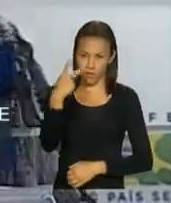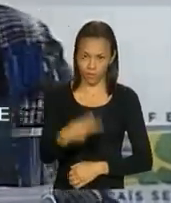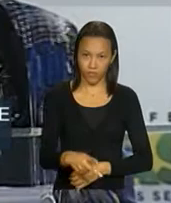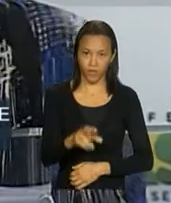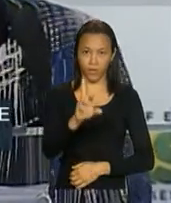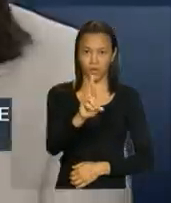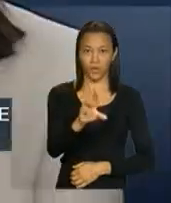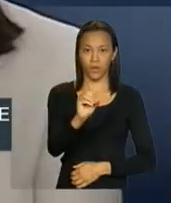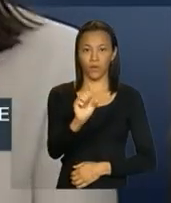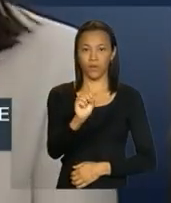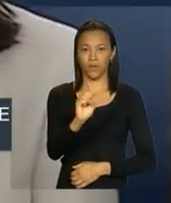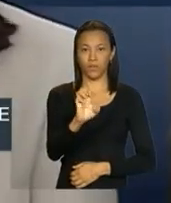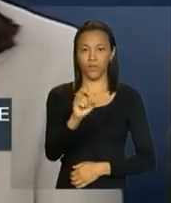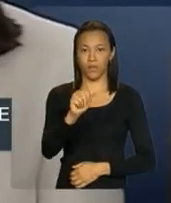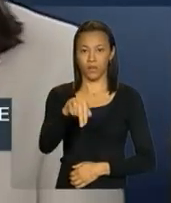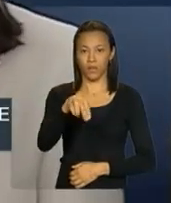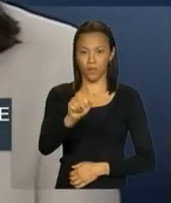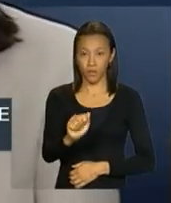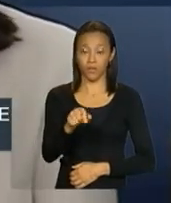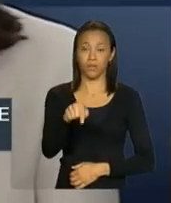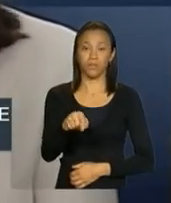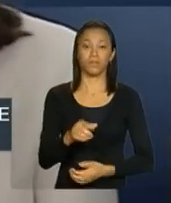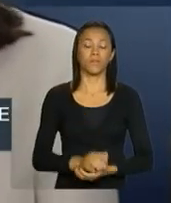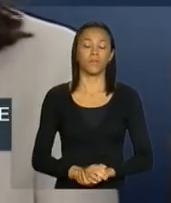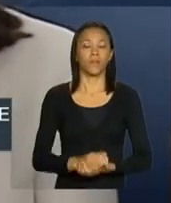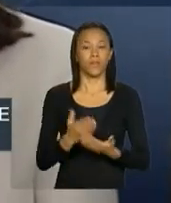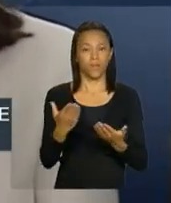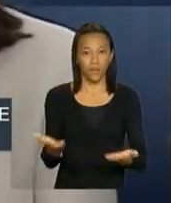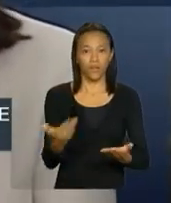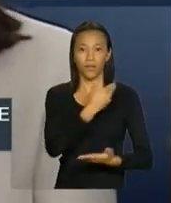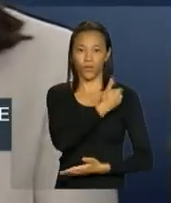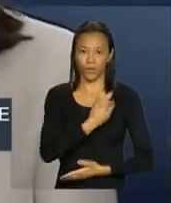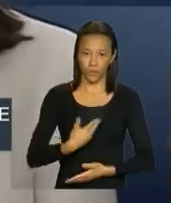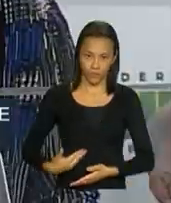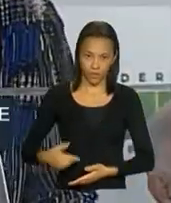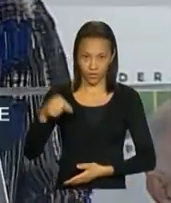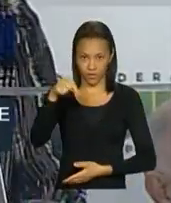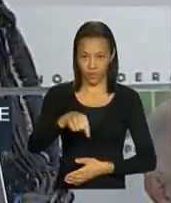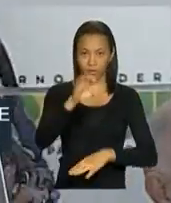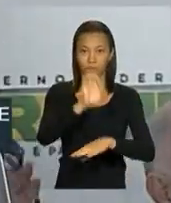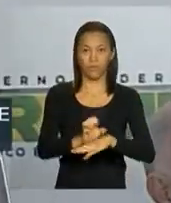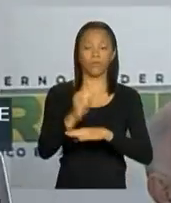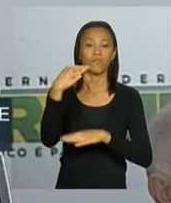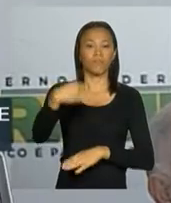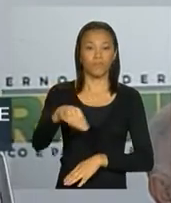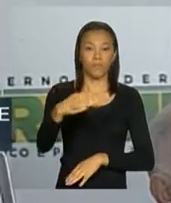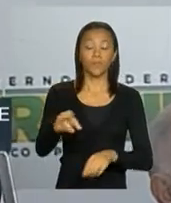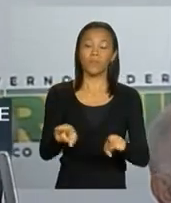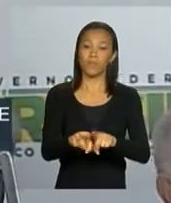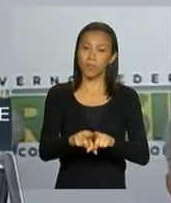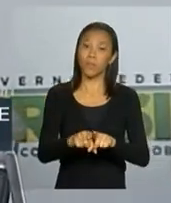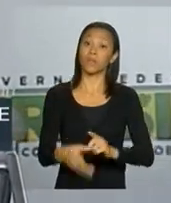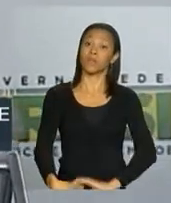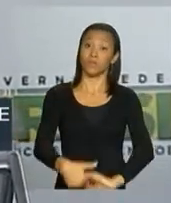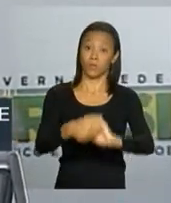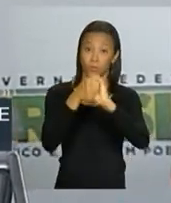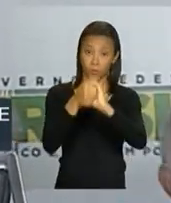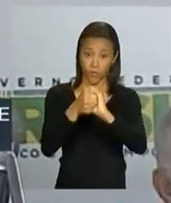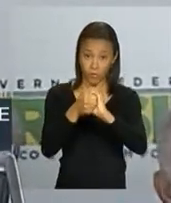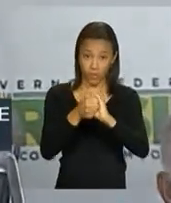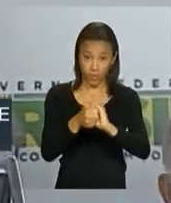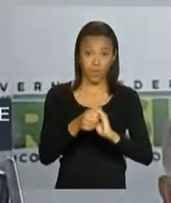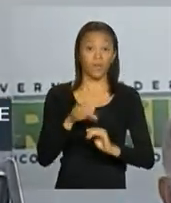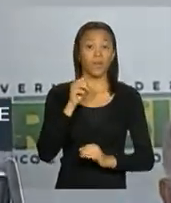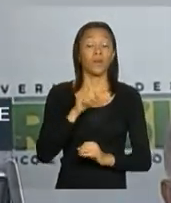Sarney nossa governadora do Maranhão cumprimentar o